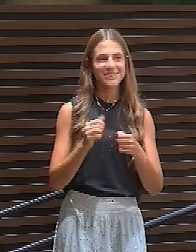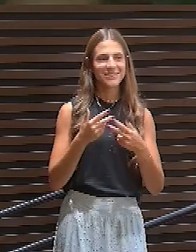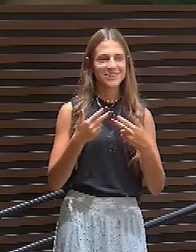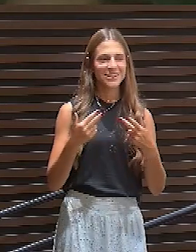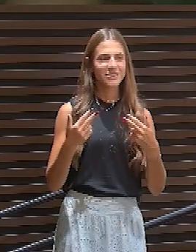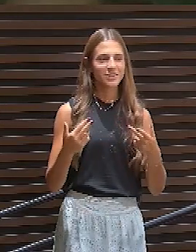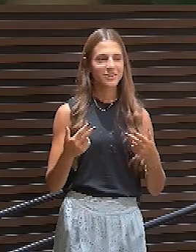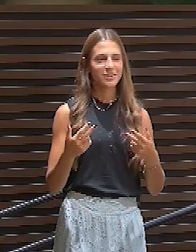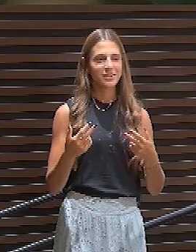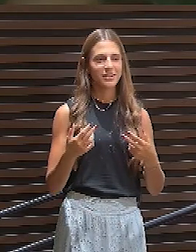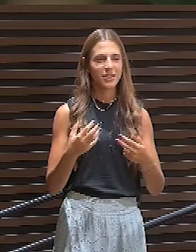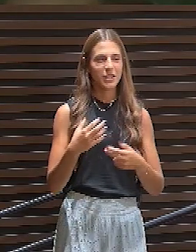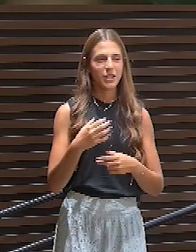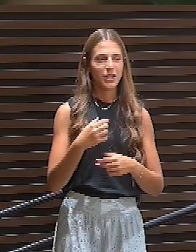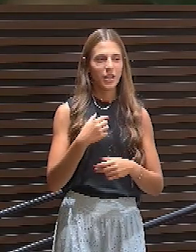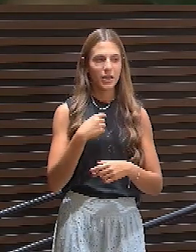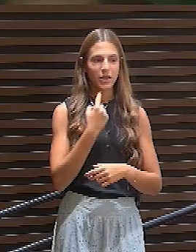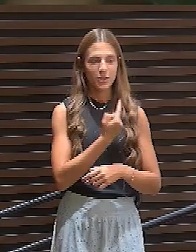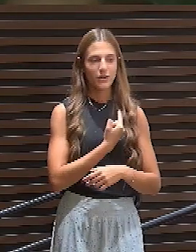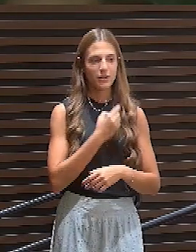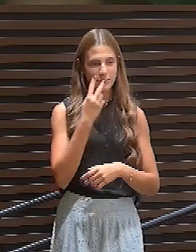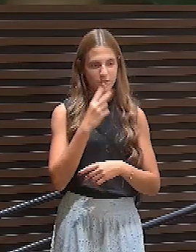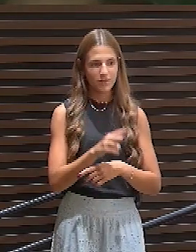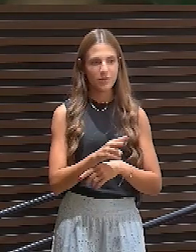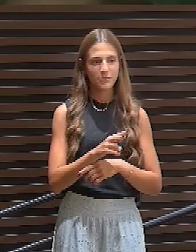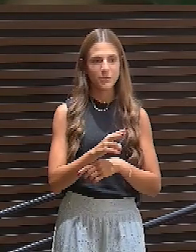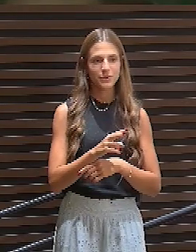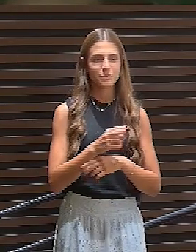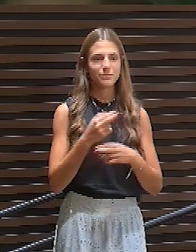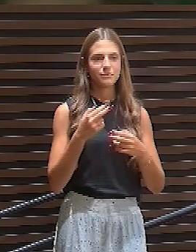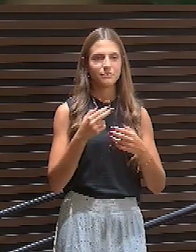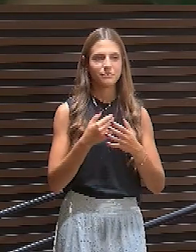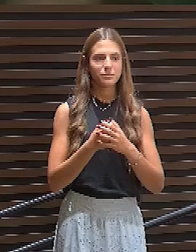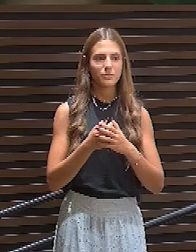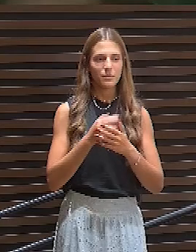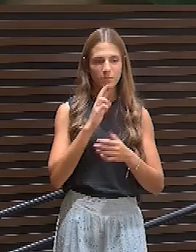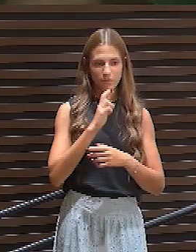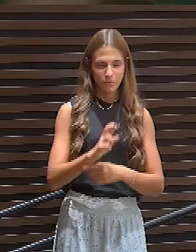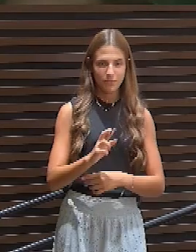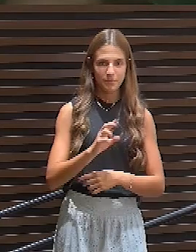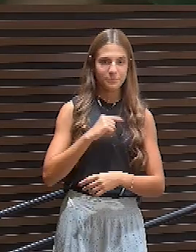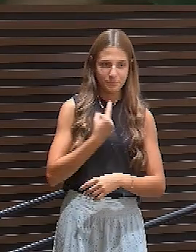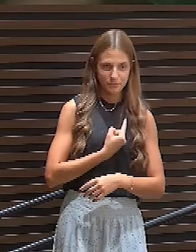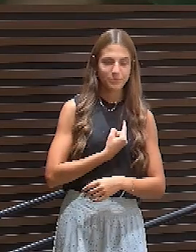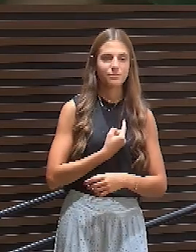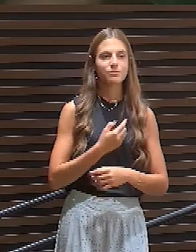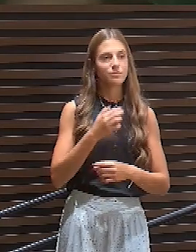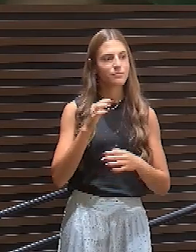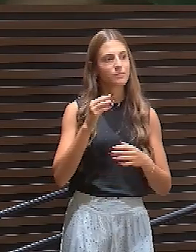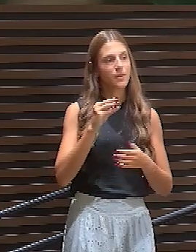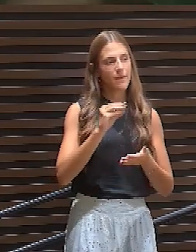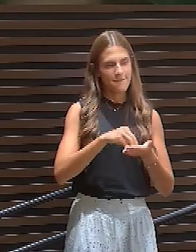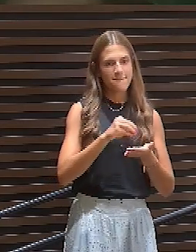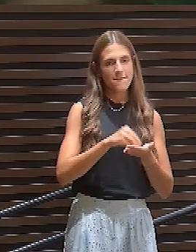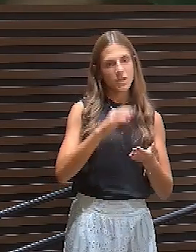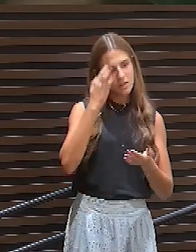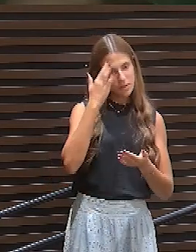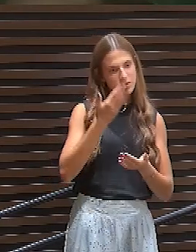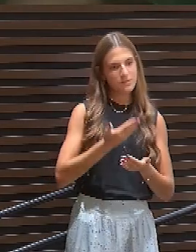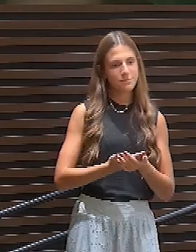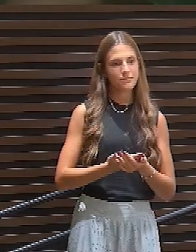nossa incredulidade. Isso pode ser, até para alguns,